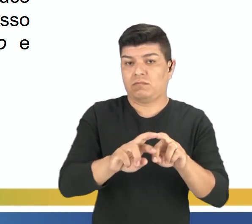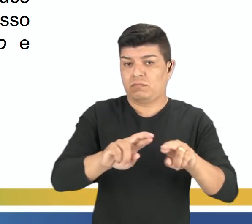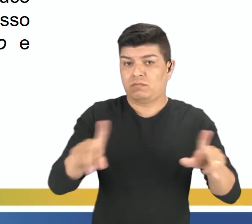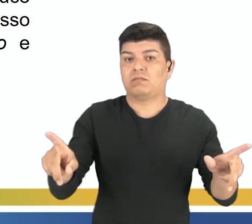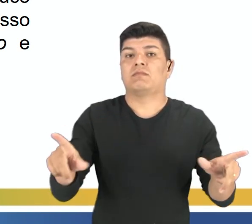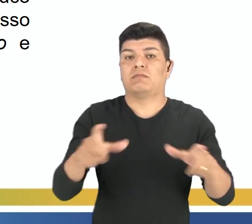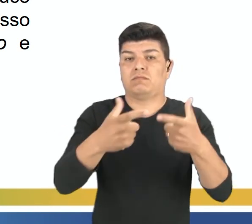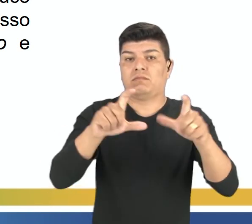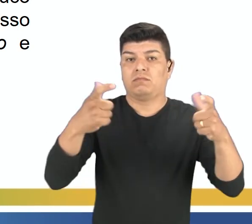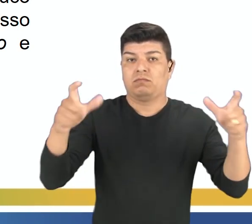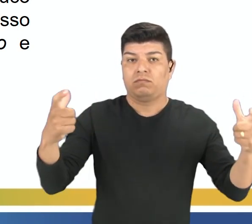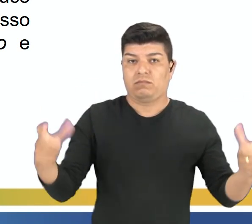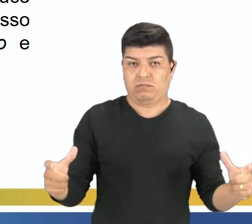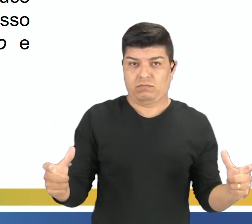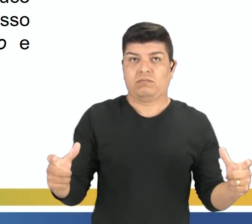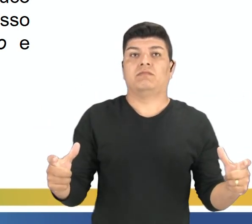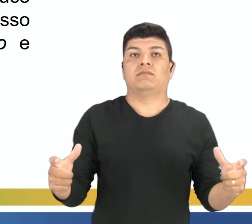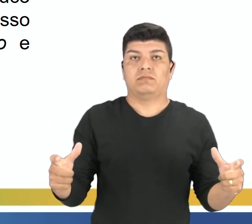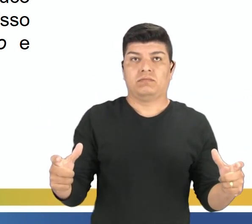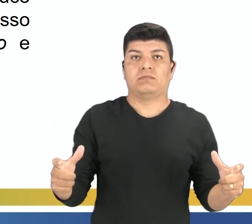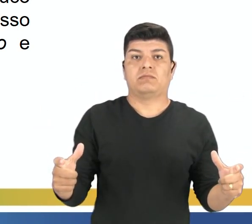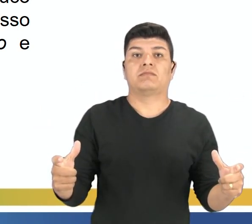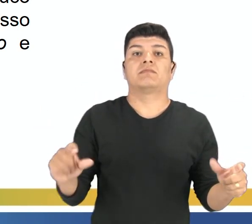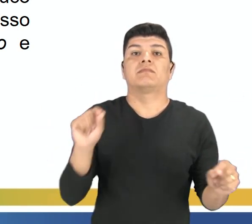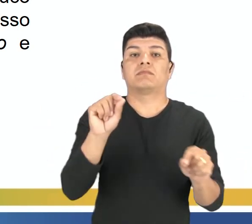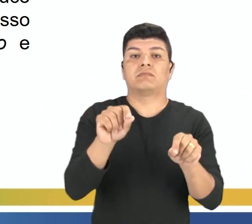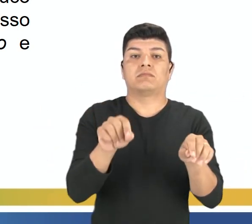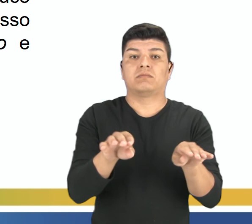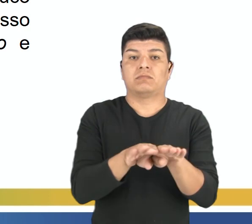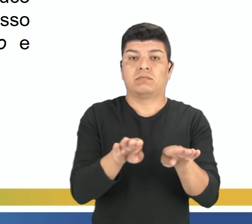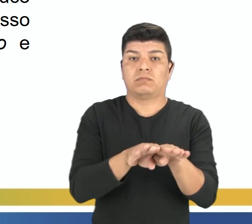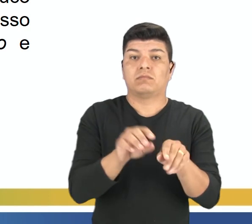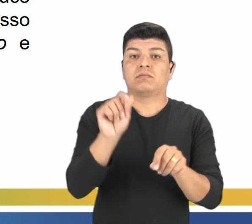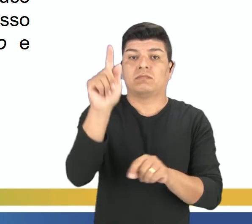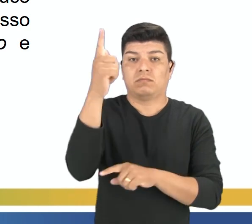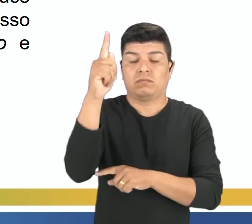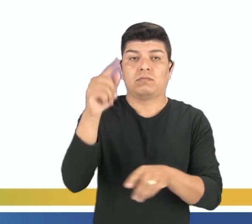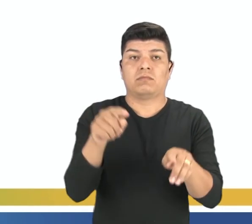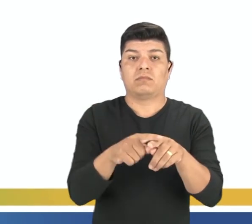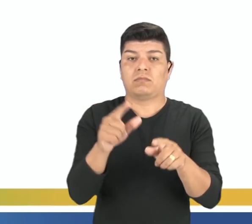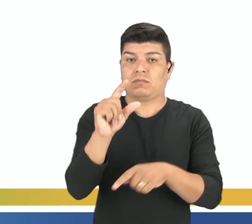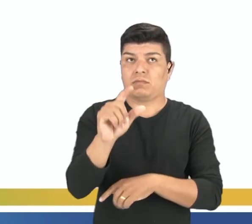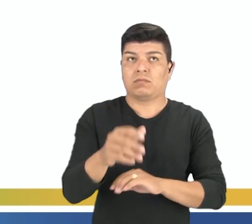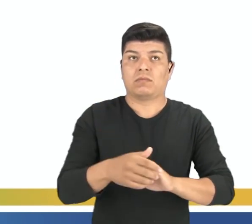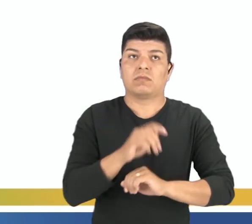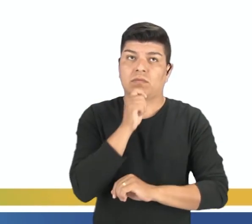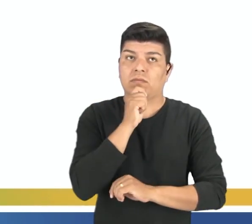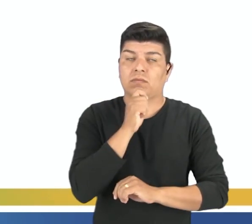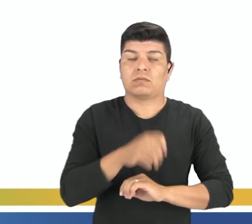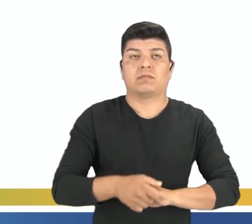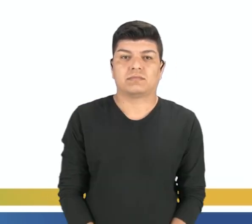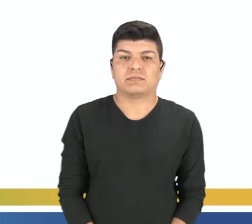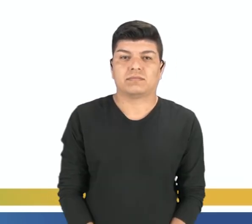diferença entre o crescimento vegetativo e o crescimento demográfico é pequena por aqui.